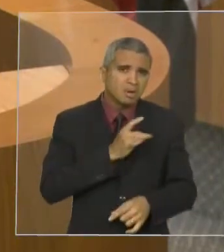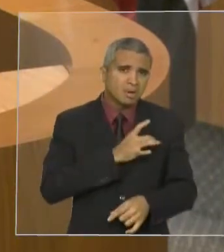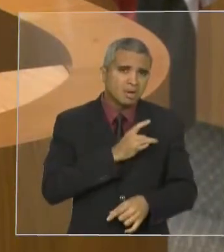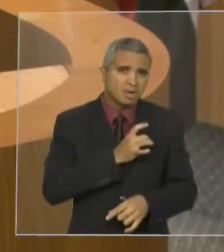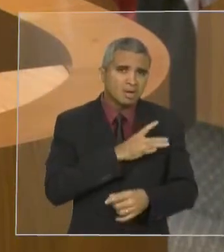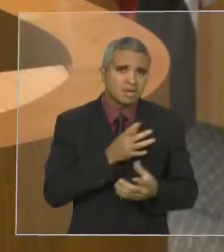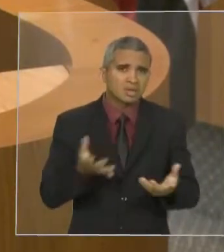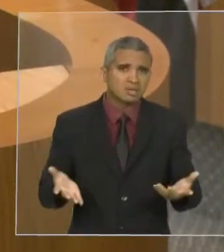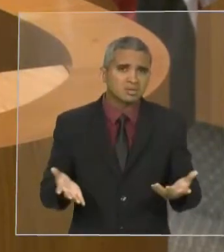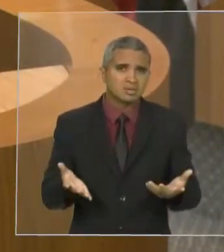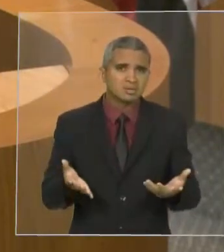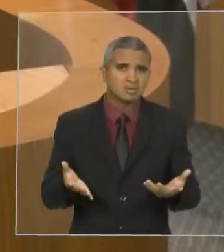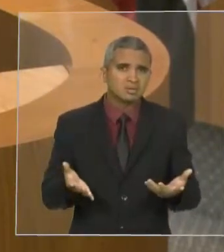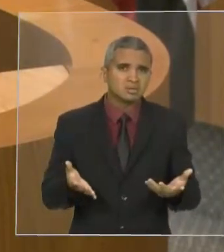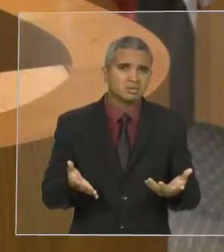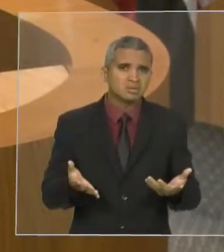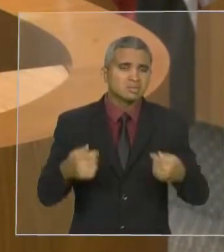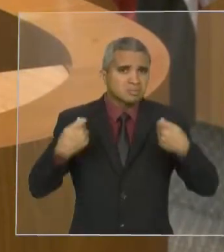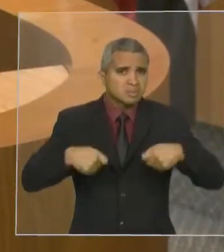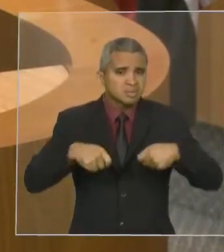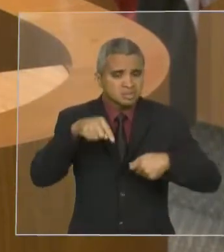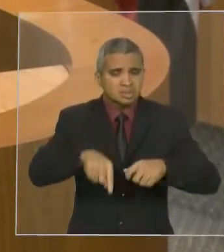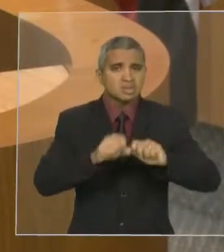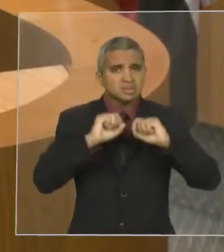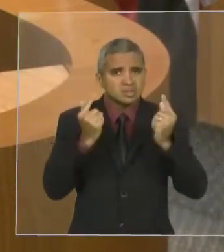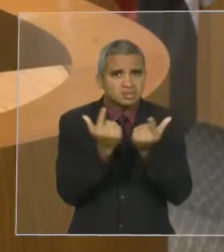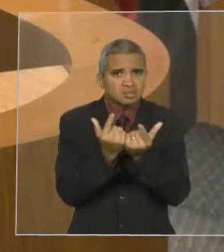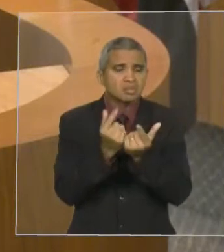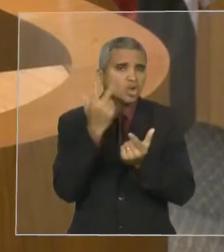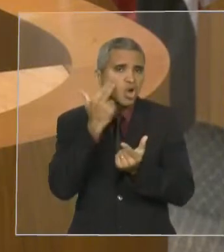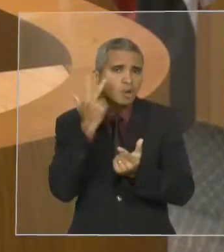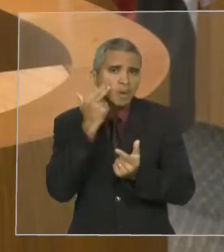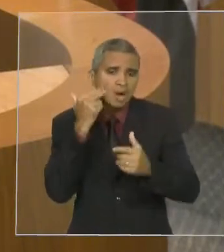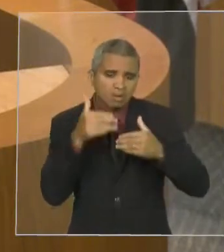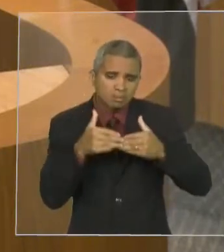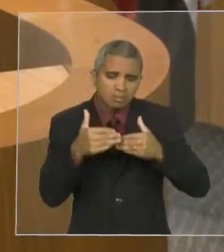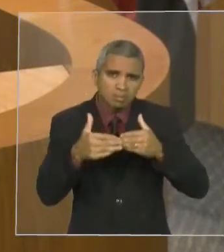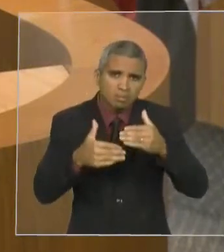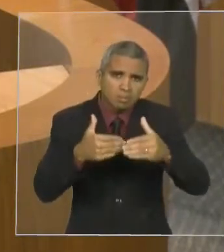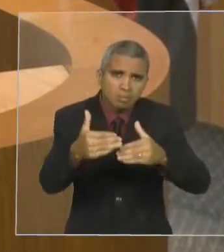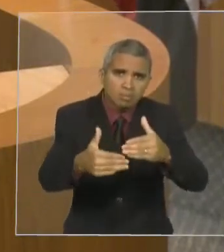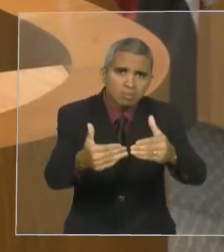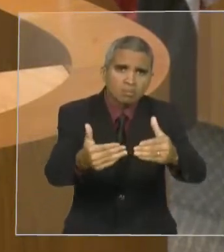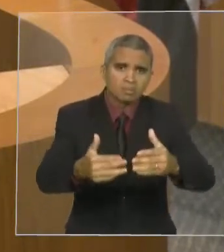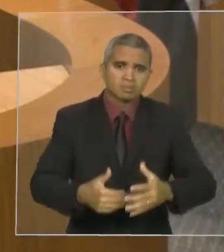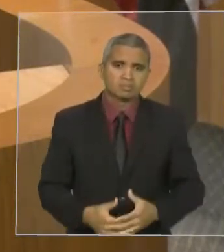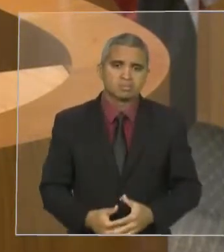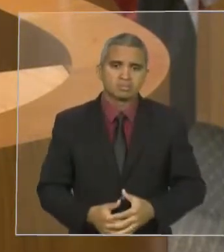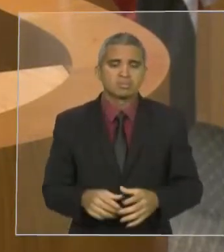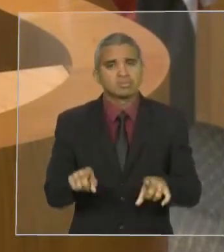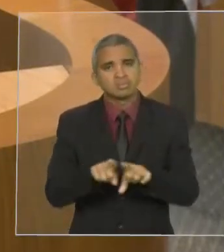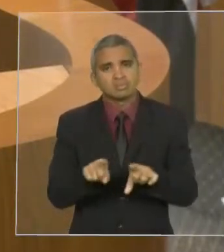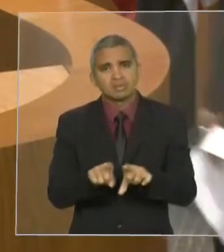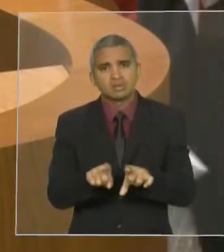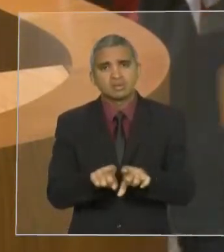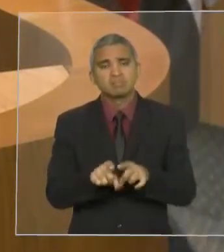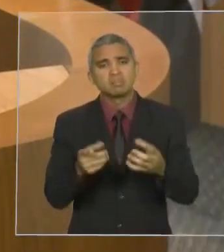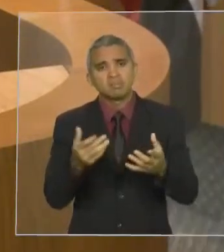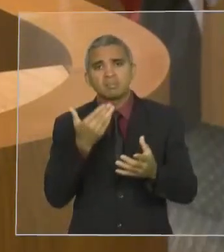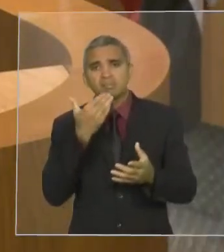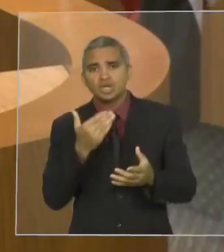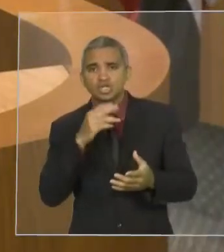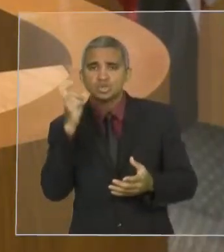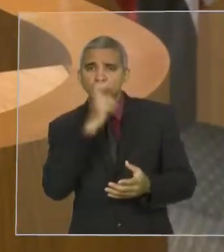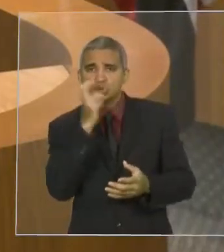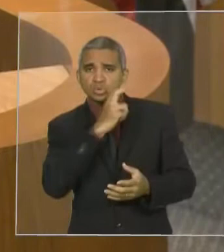essa casa aprecie essa matéria numa tramitação normal, ou até por meio de um requerimento de urgência, mas depois